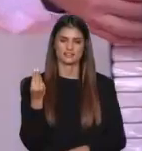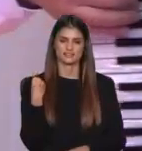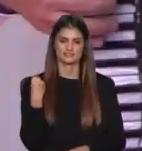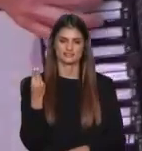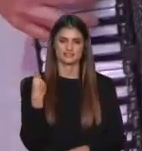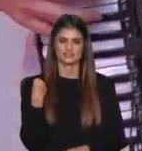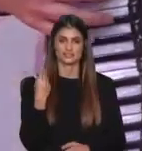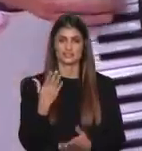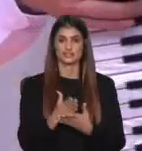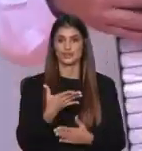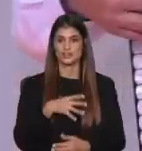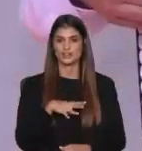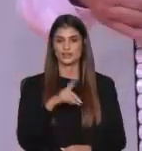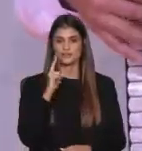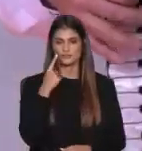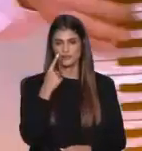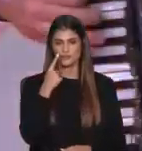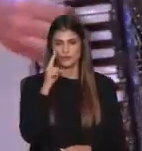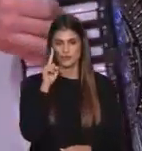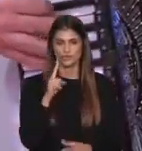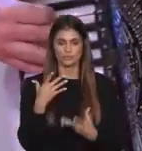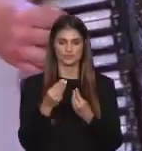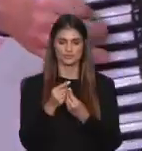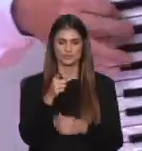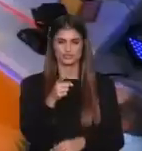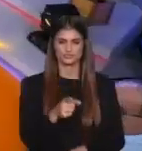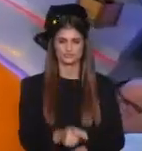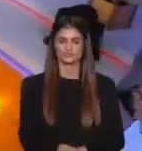Só queria ver chegar o dia de bailar contigo.